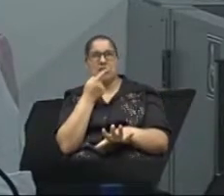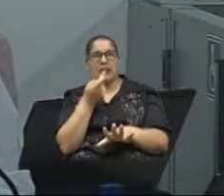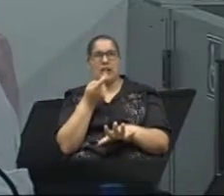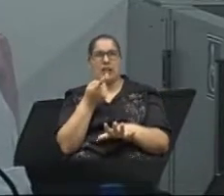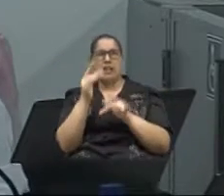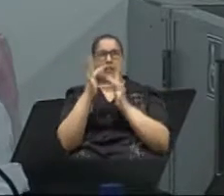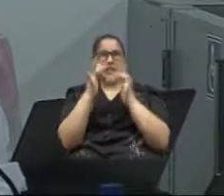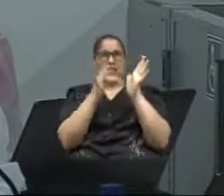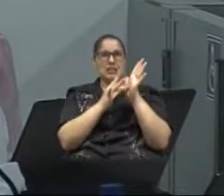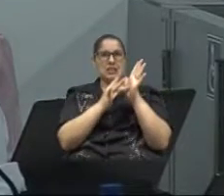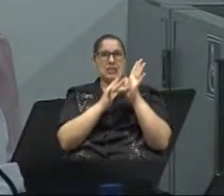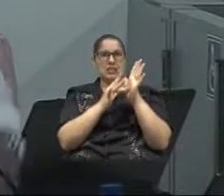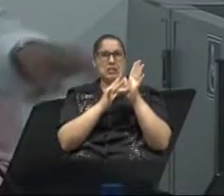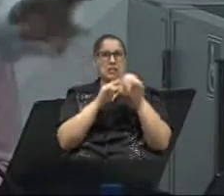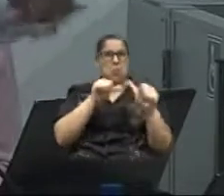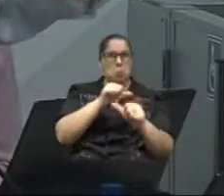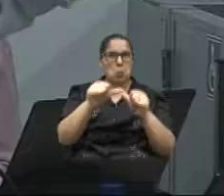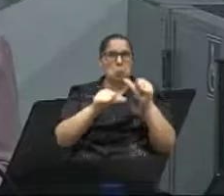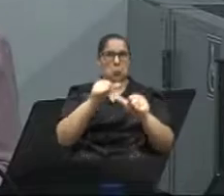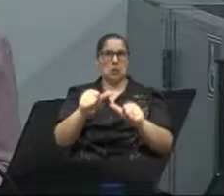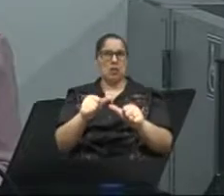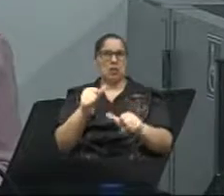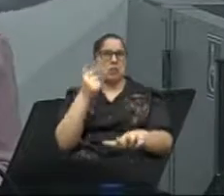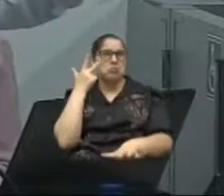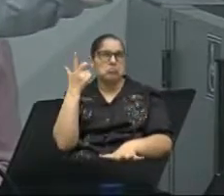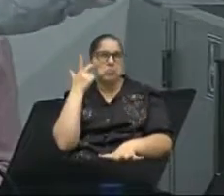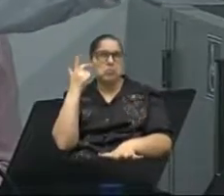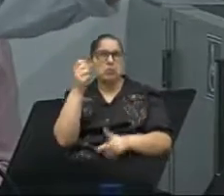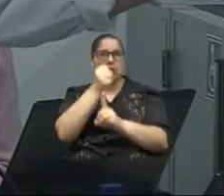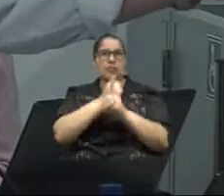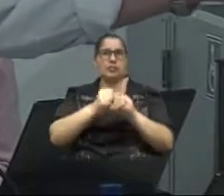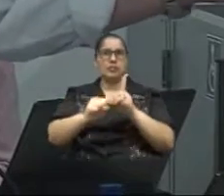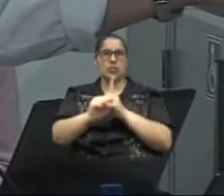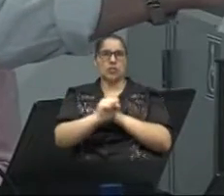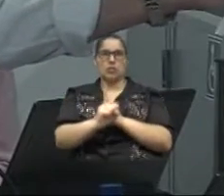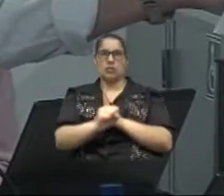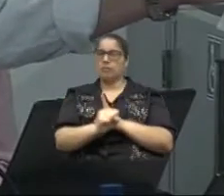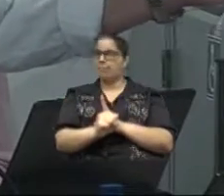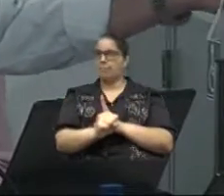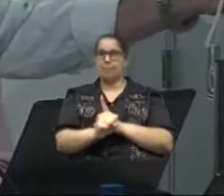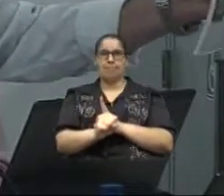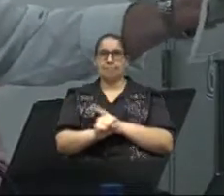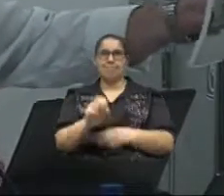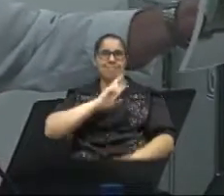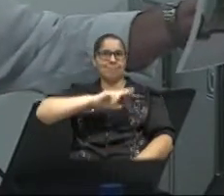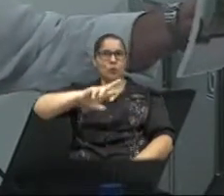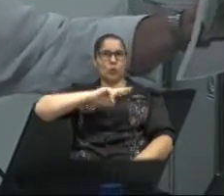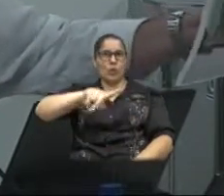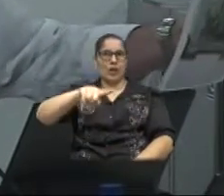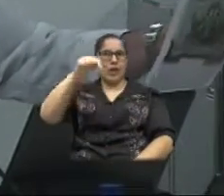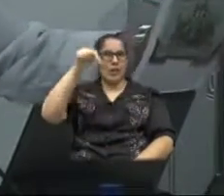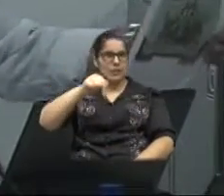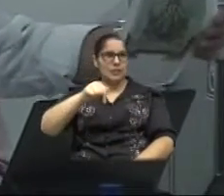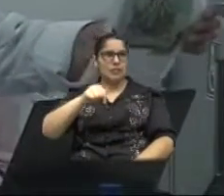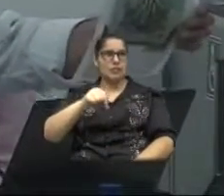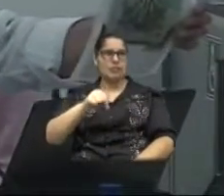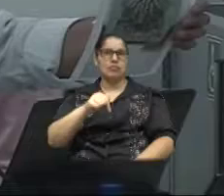não é intolerância. Isso aqui é normal no meio dessa sociedade. Não é normal não. Nós estamos aqui para mostrar que não é